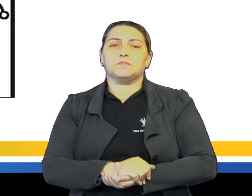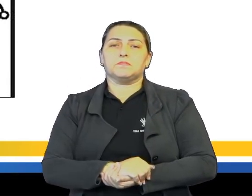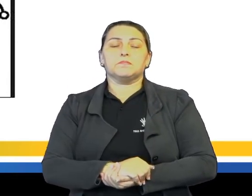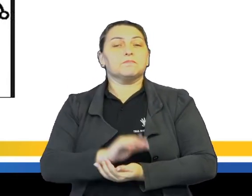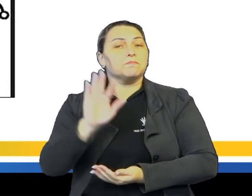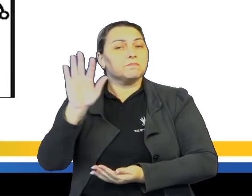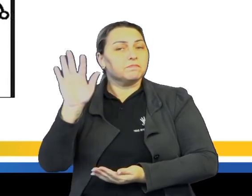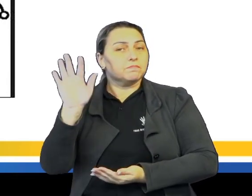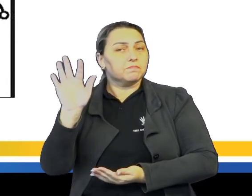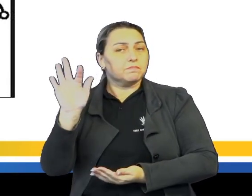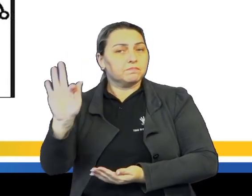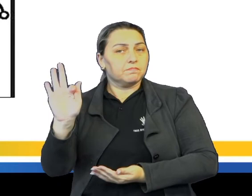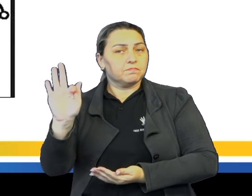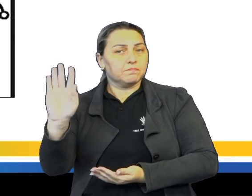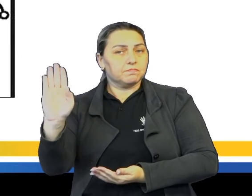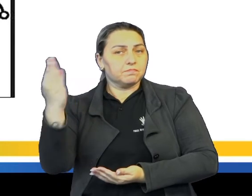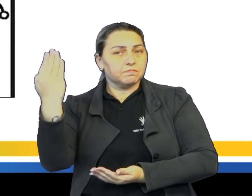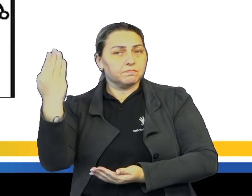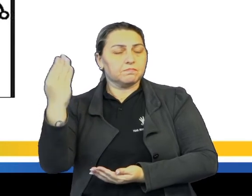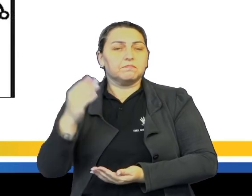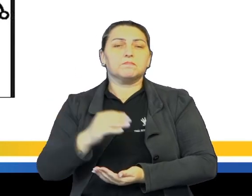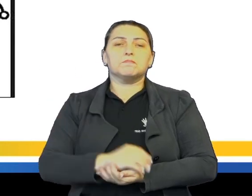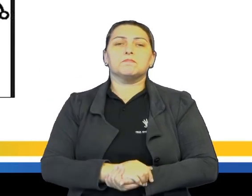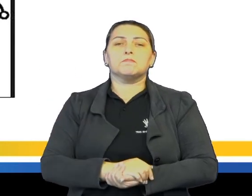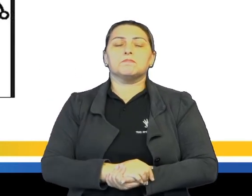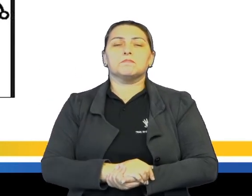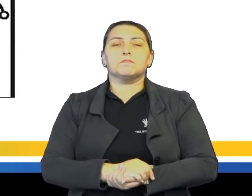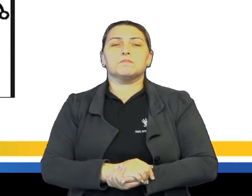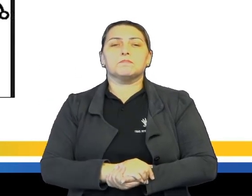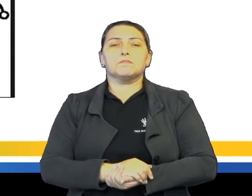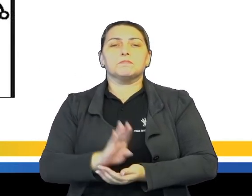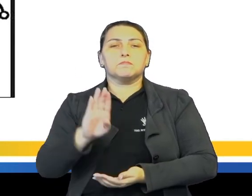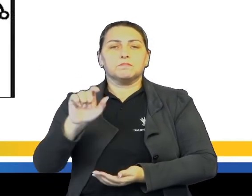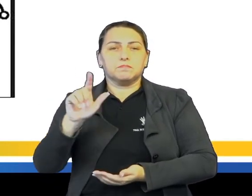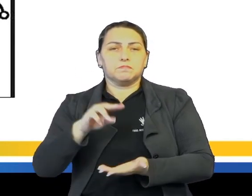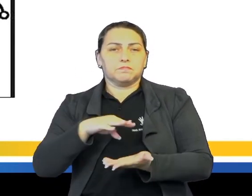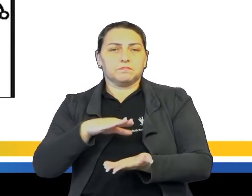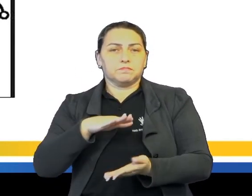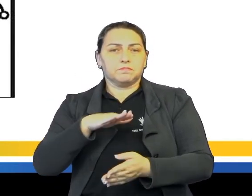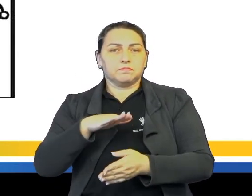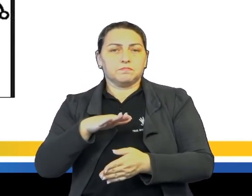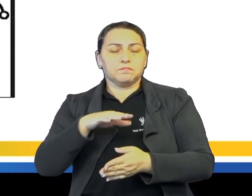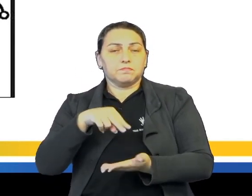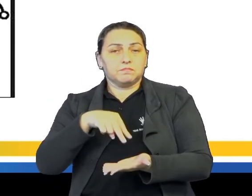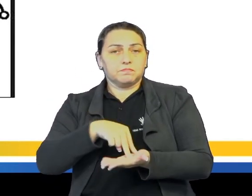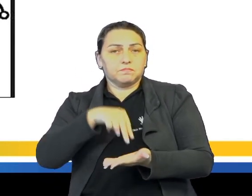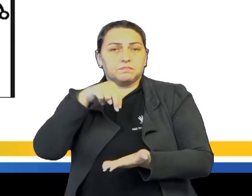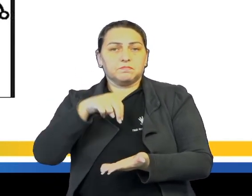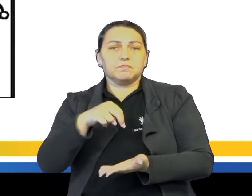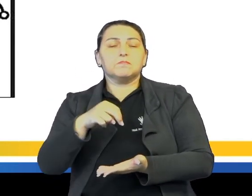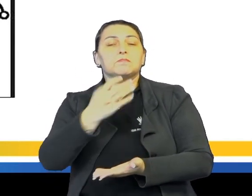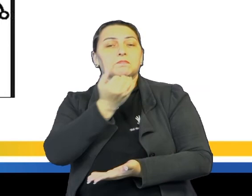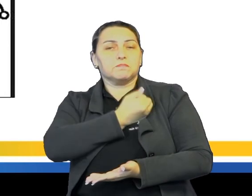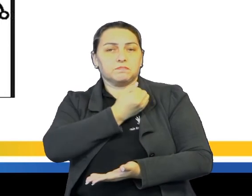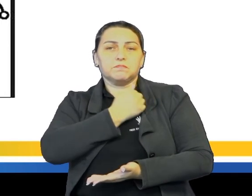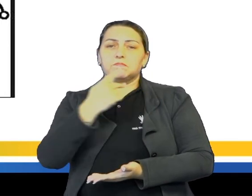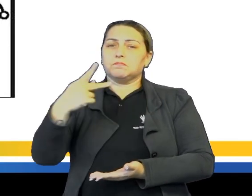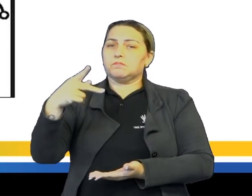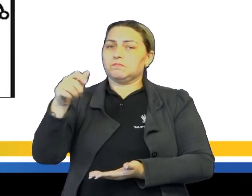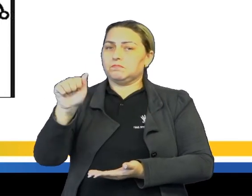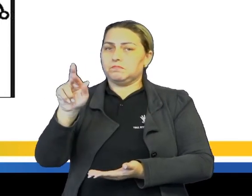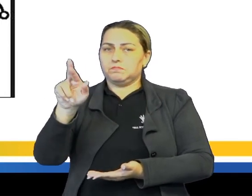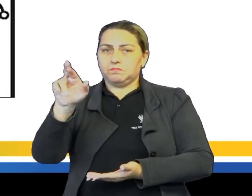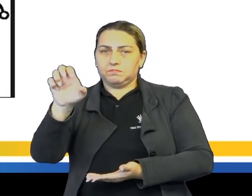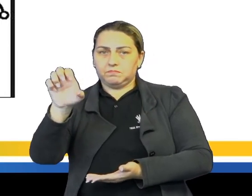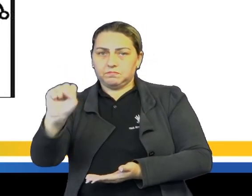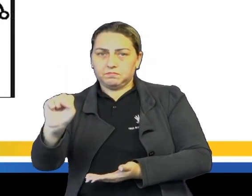está incorreta. Ele quer saber da correta. Vamos para a próxima. Bela pulou nos numerais pares. Vamos observar os numerais